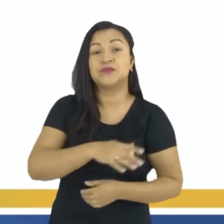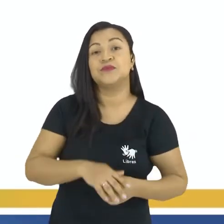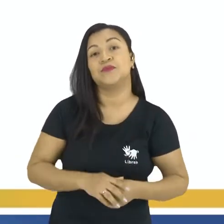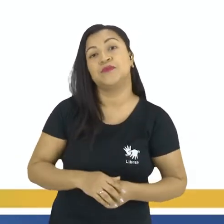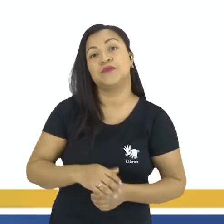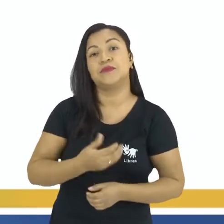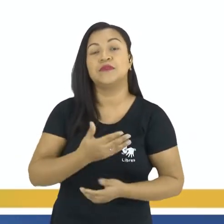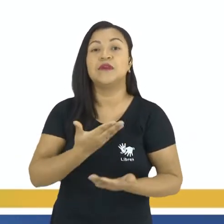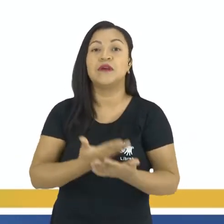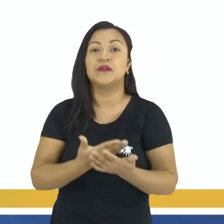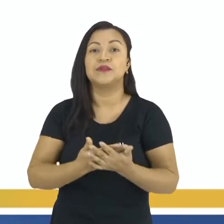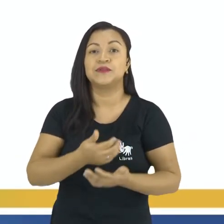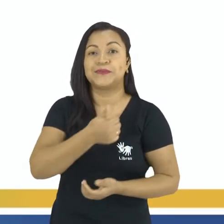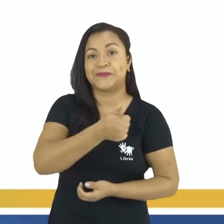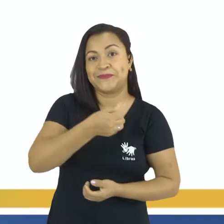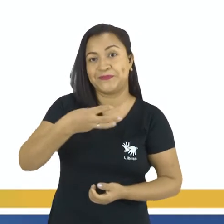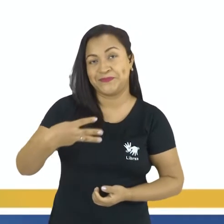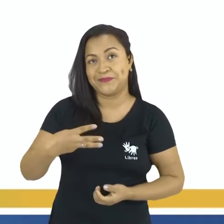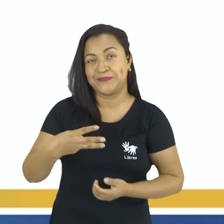gente?